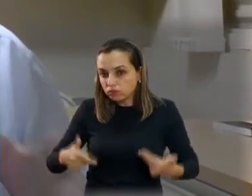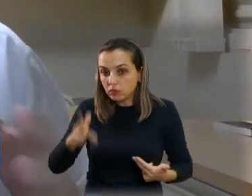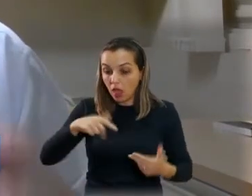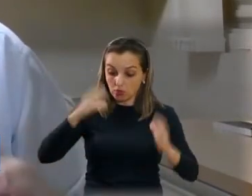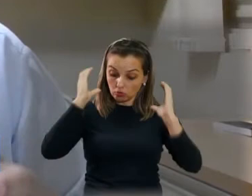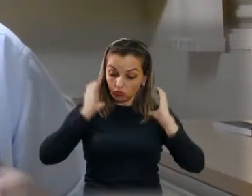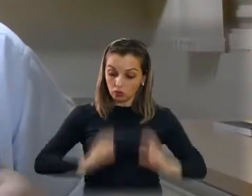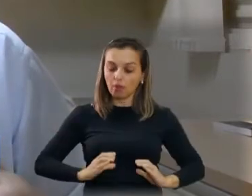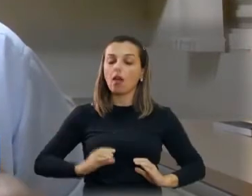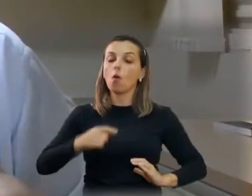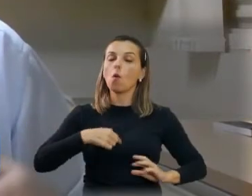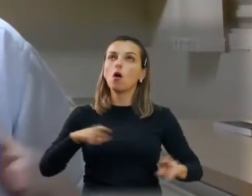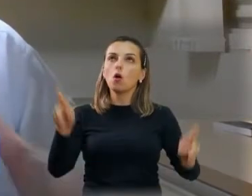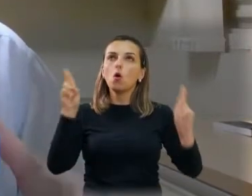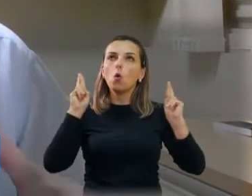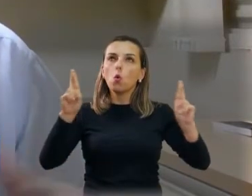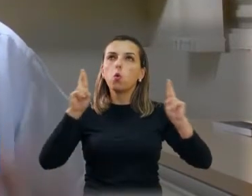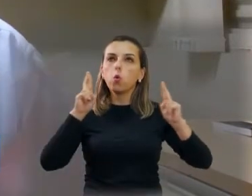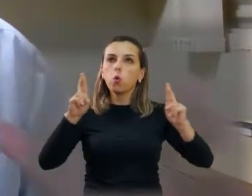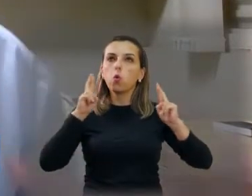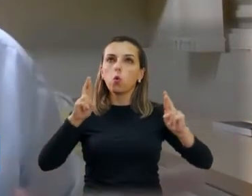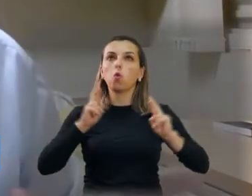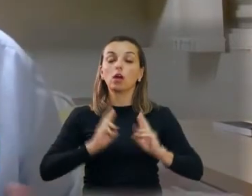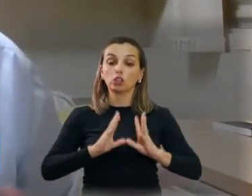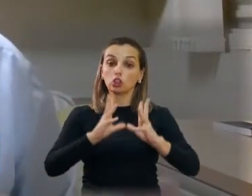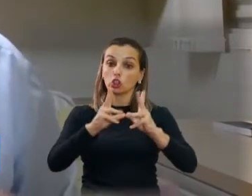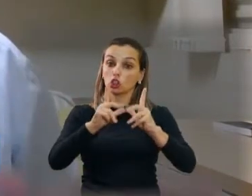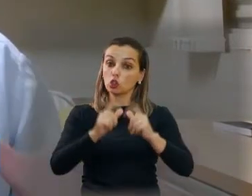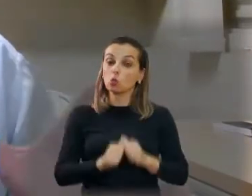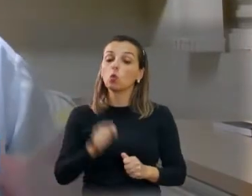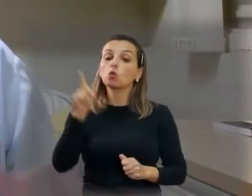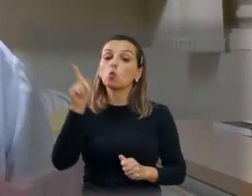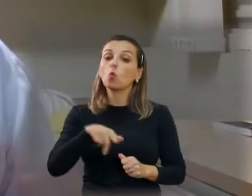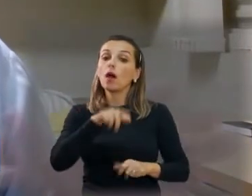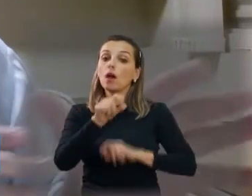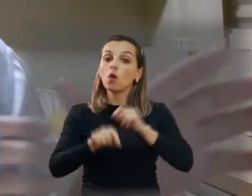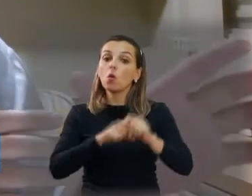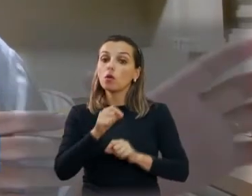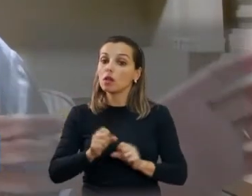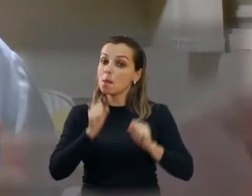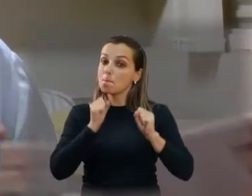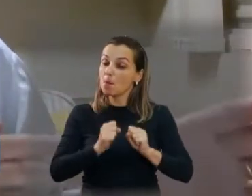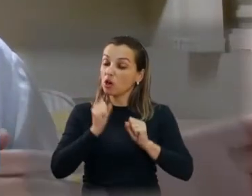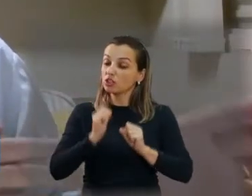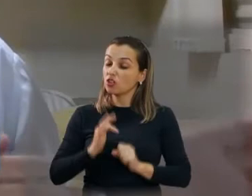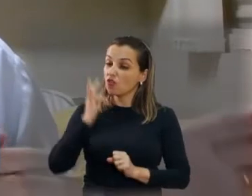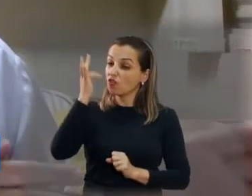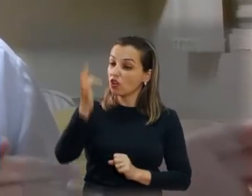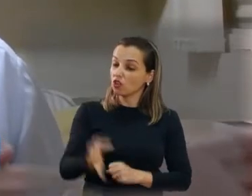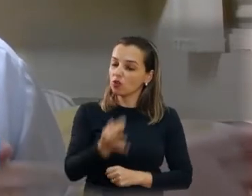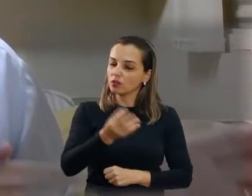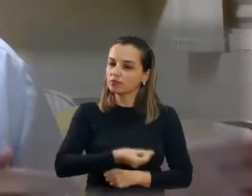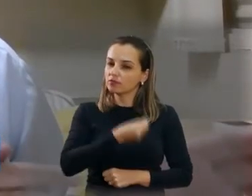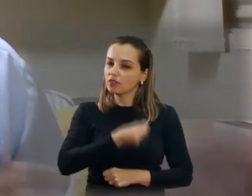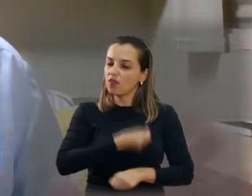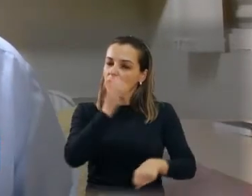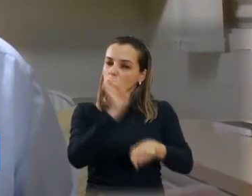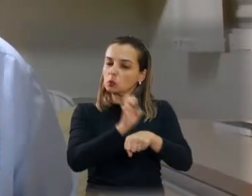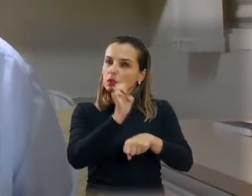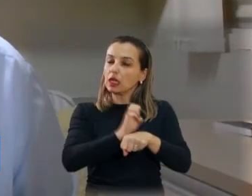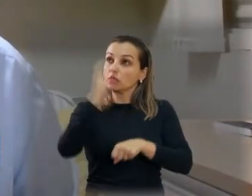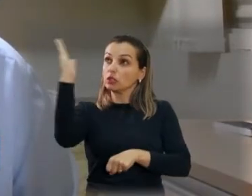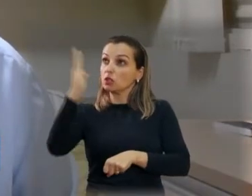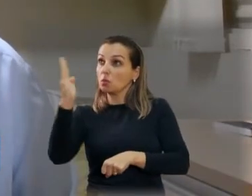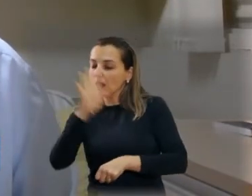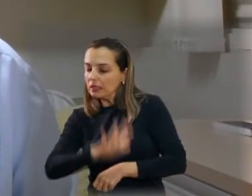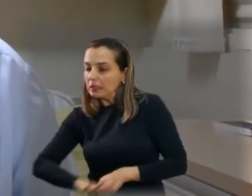eu torço para que tudo isso não seja um macabro prenúncio do que podemos viver em escala estadual e nacional nas